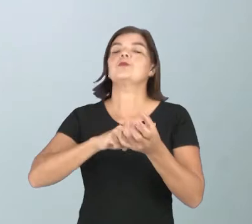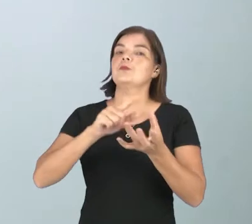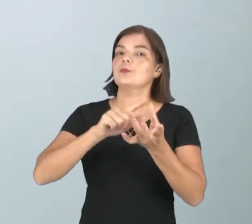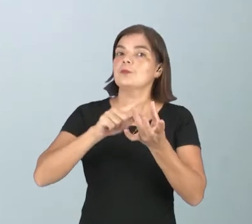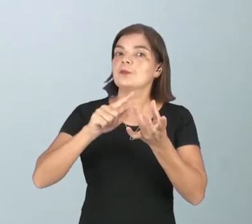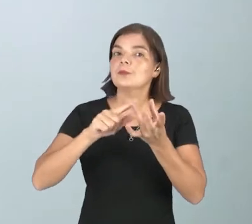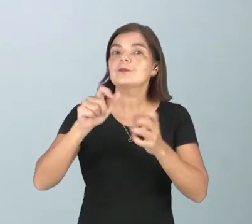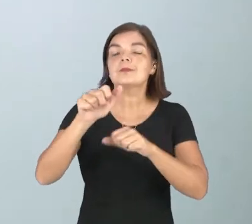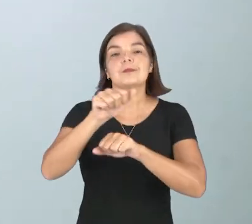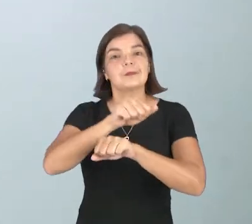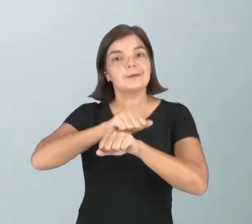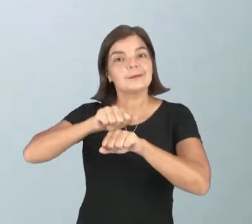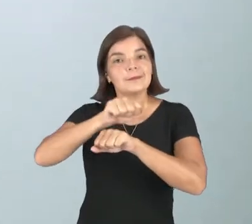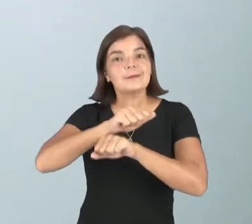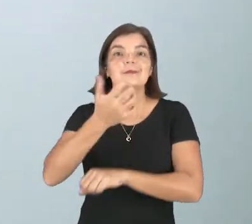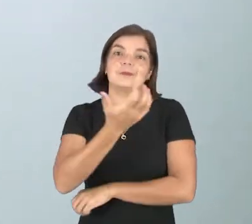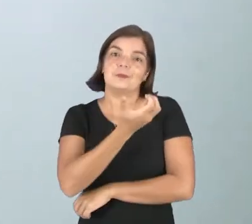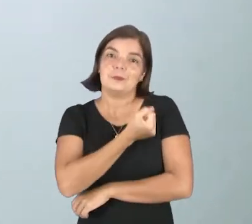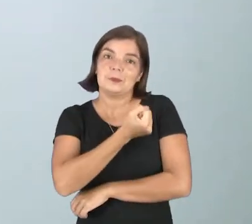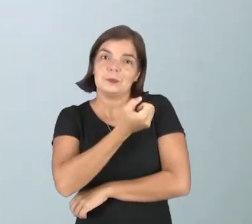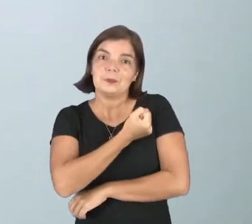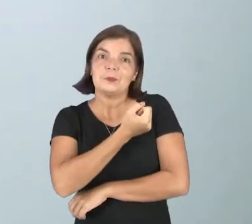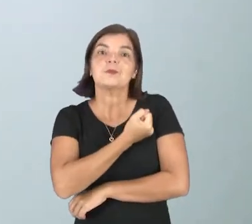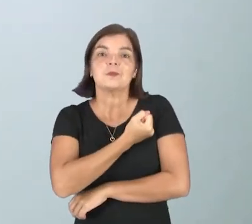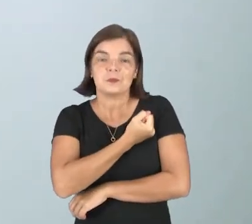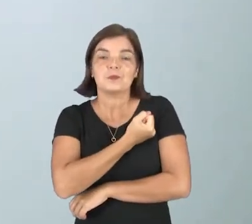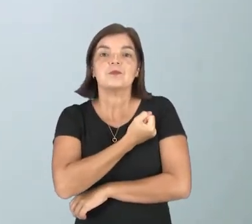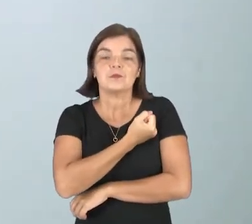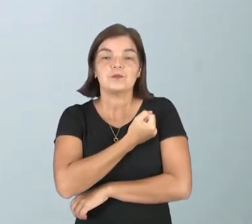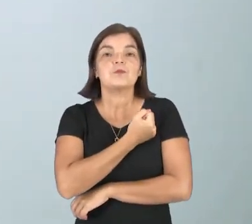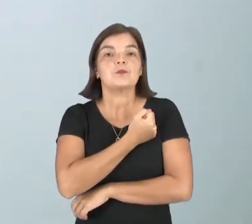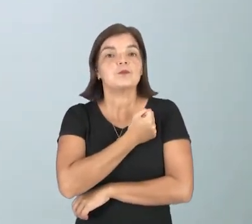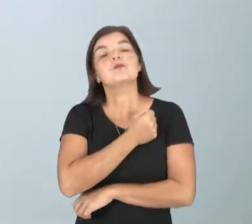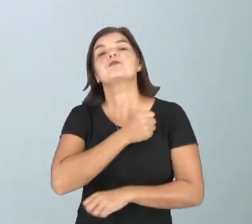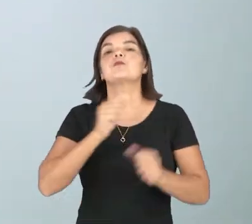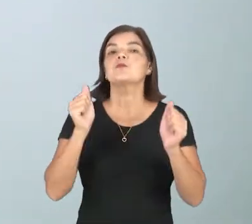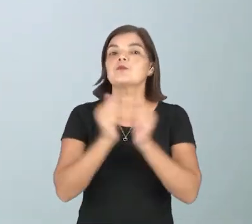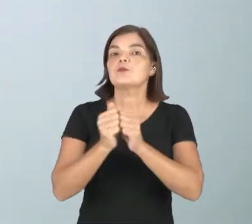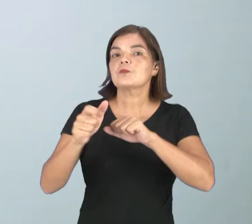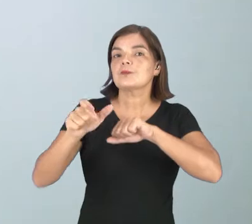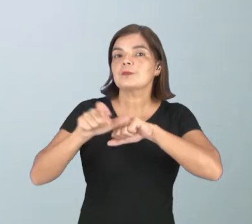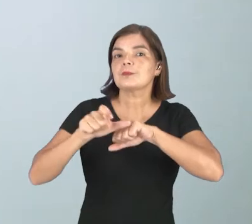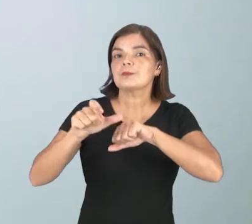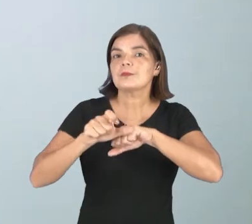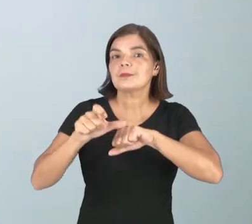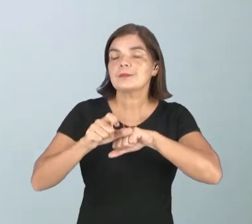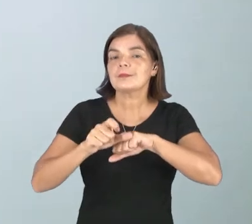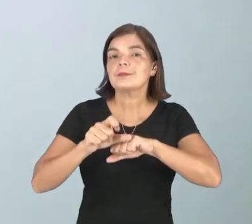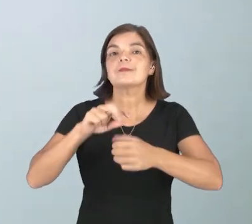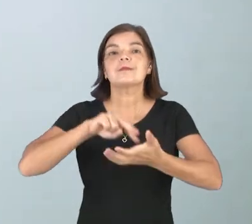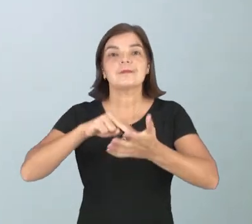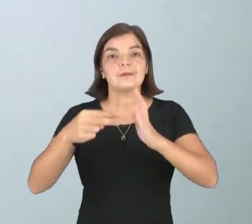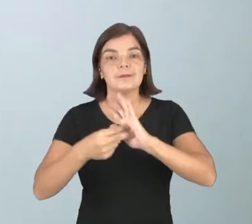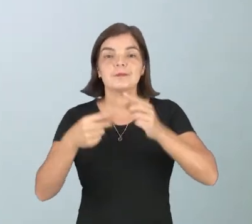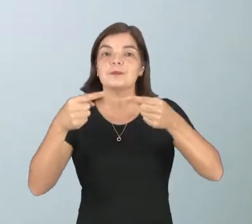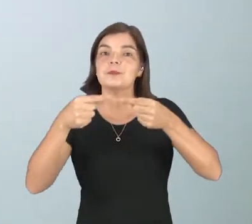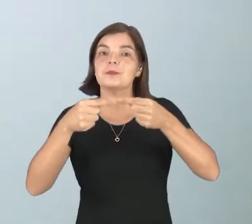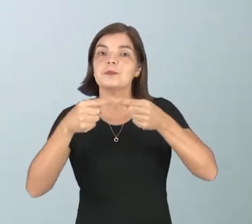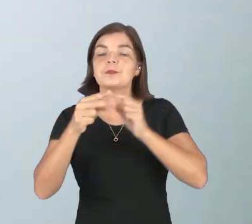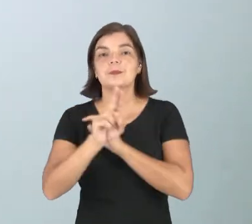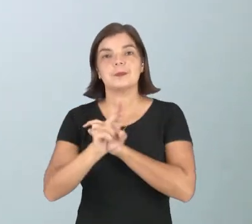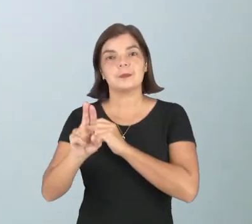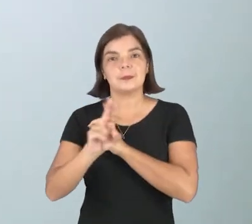artigos, os numerais, os adjetivos com o substantivo. Isso se trata da concordância